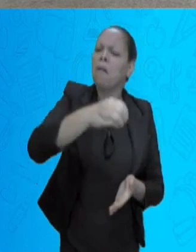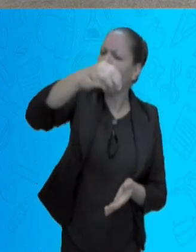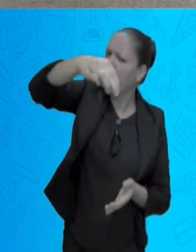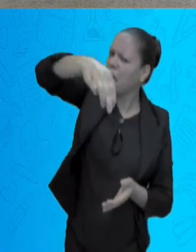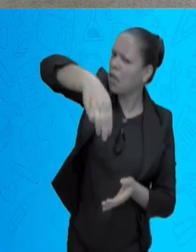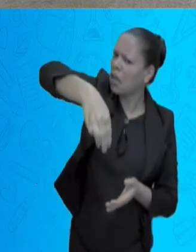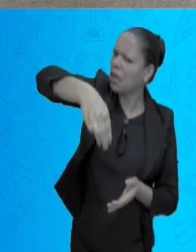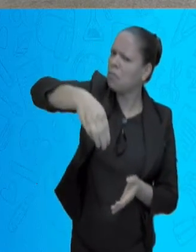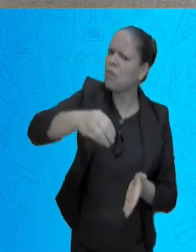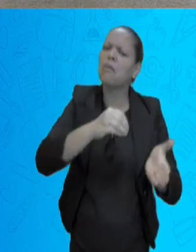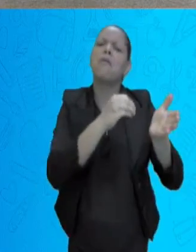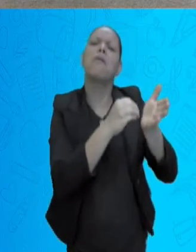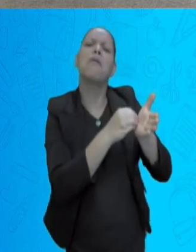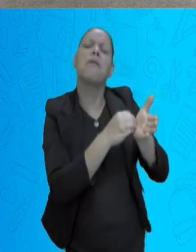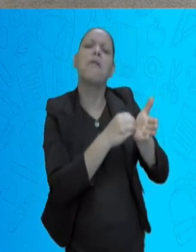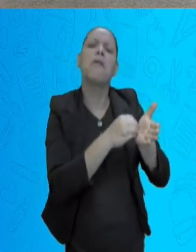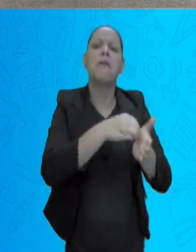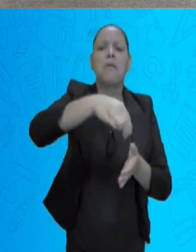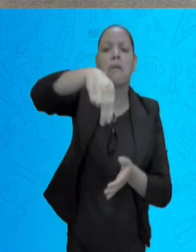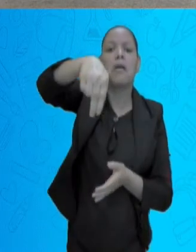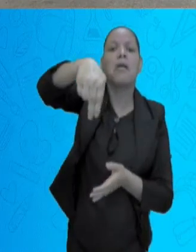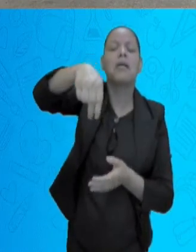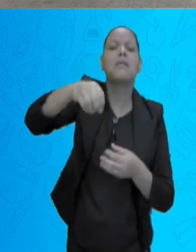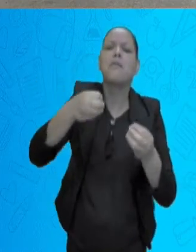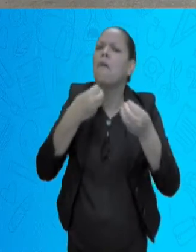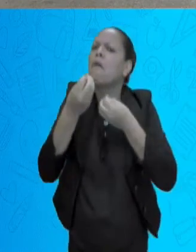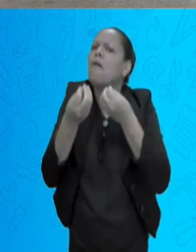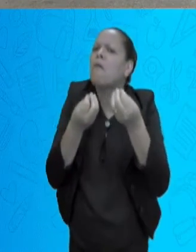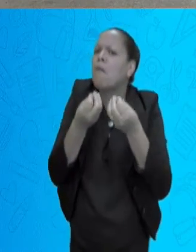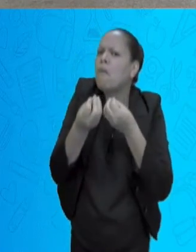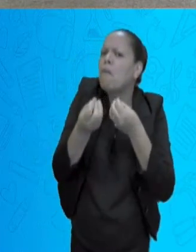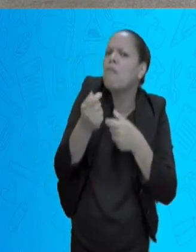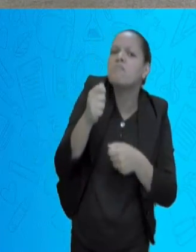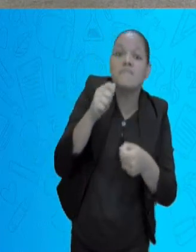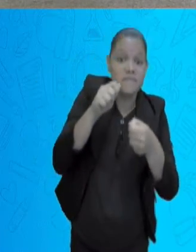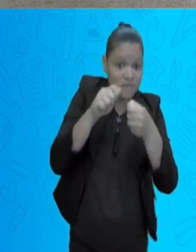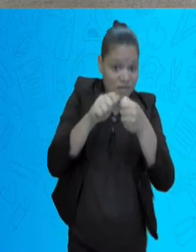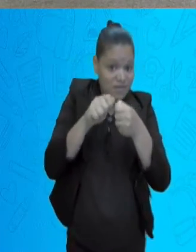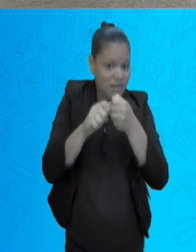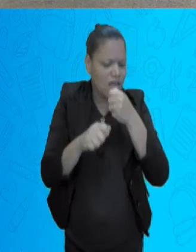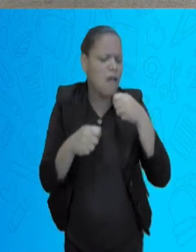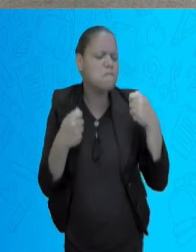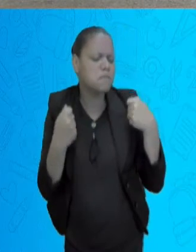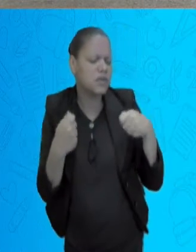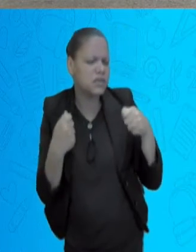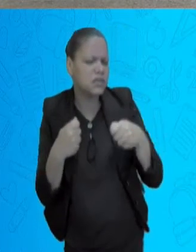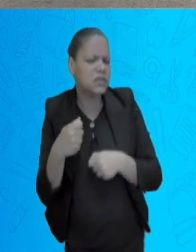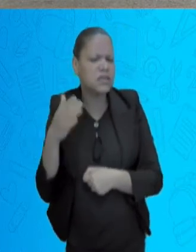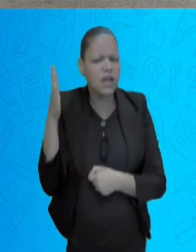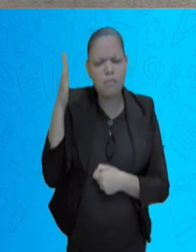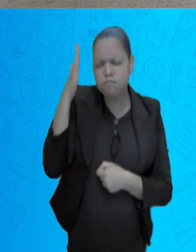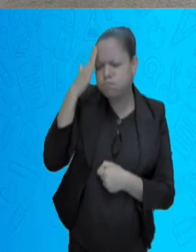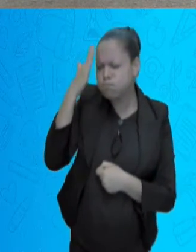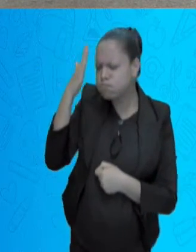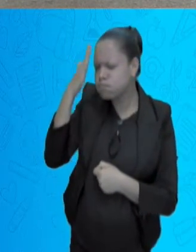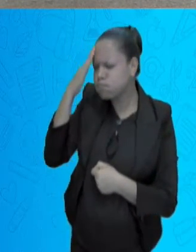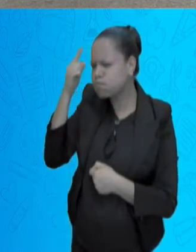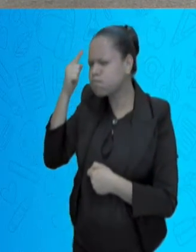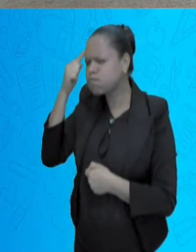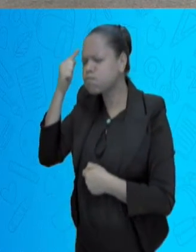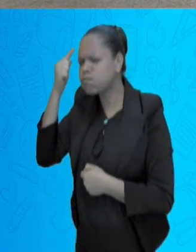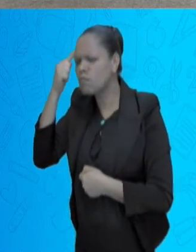ser? Então, é bom você memorizar essa regra. Colocamos